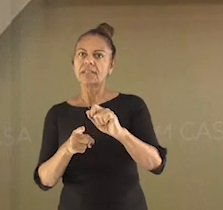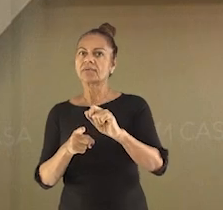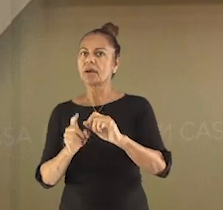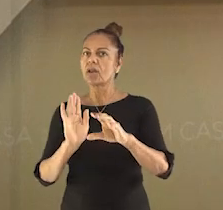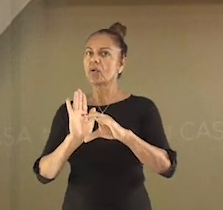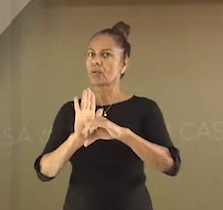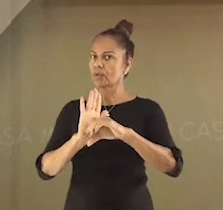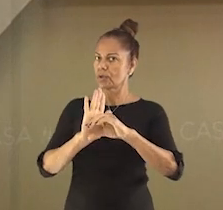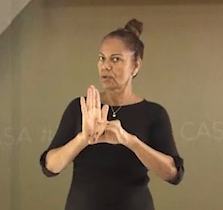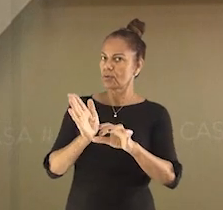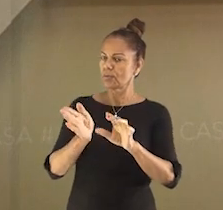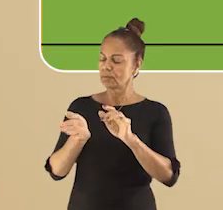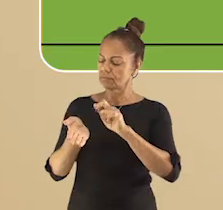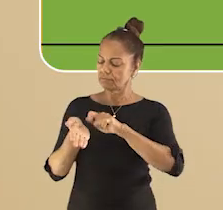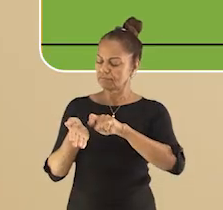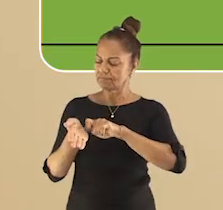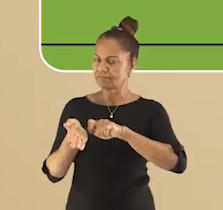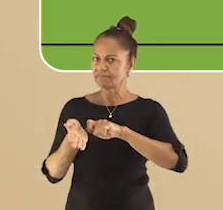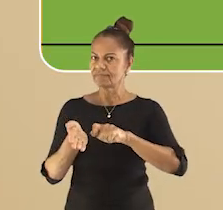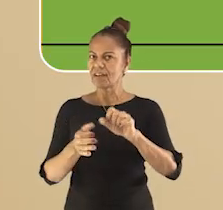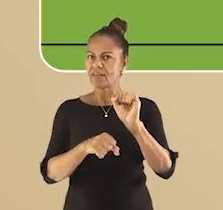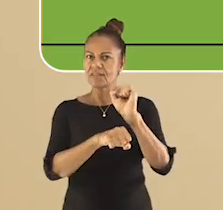tempinho para vocês se organizarem.